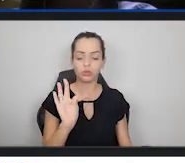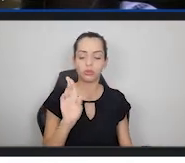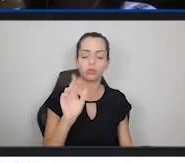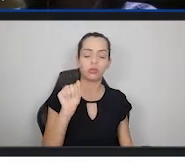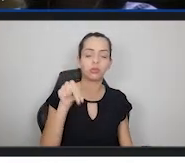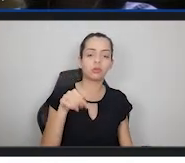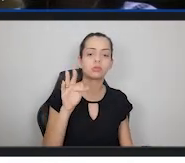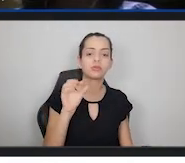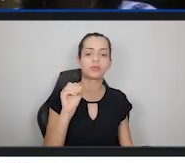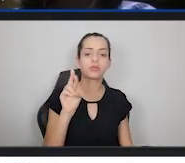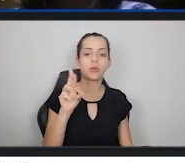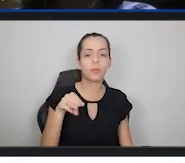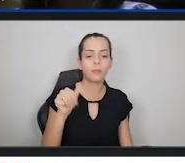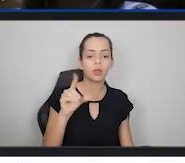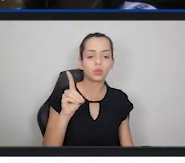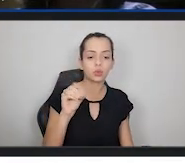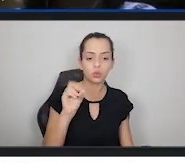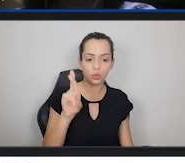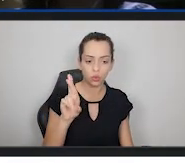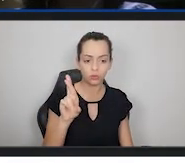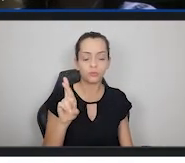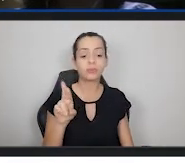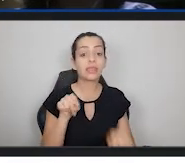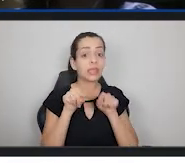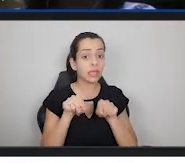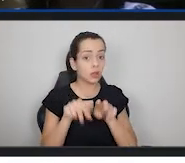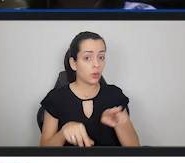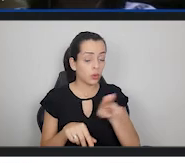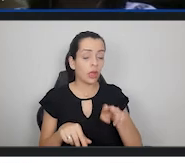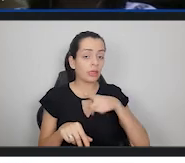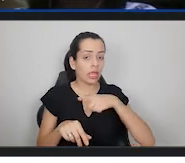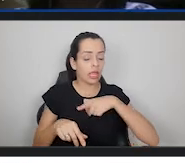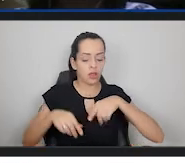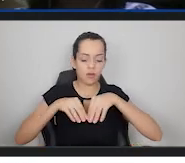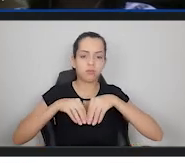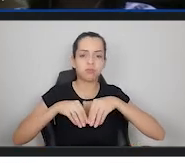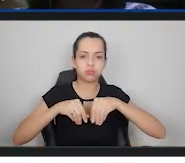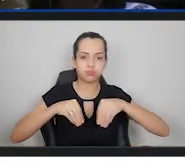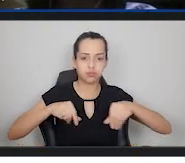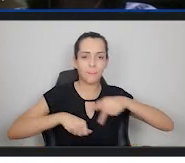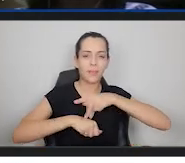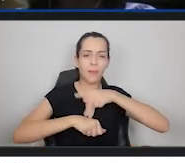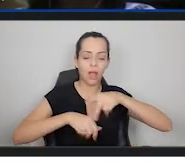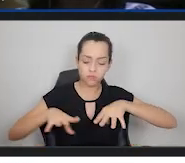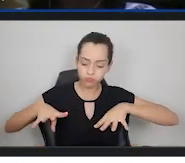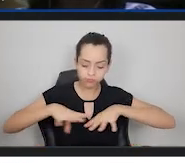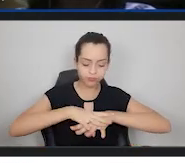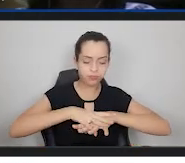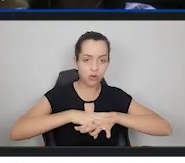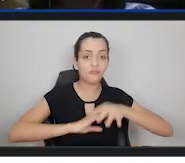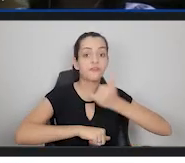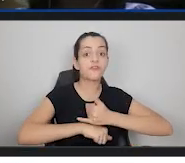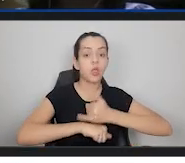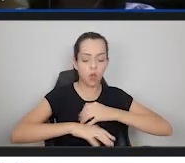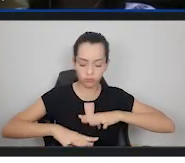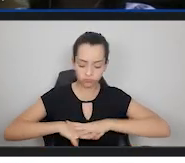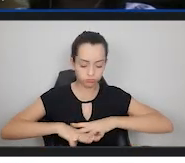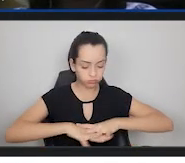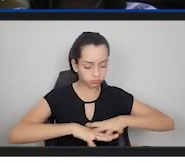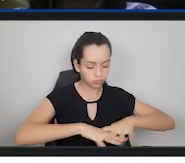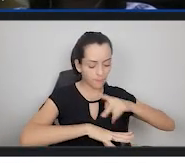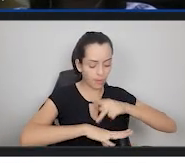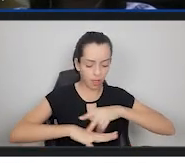tem ITE, ITO, medição de temperatura do enrolamento, medição de temperatura do óleo e outras questões mais. Mas esse aqui é um